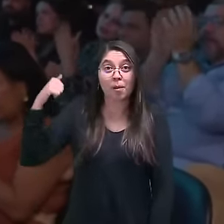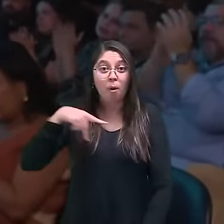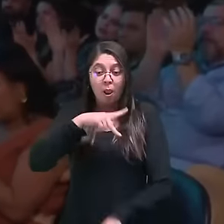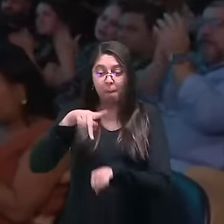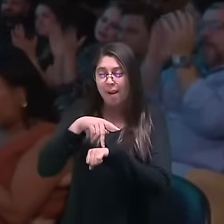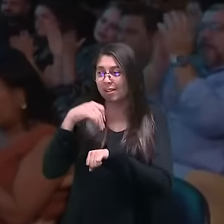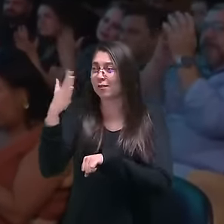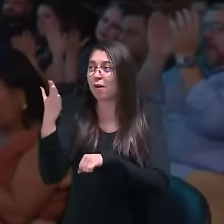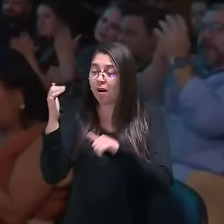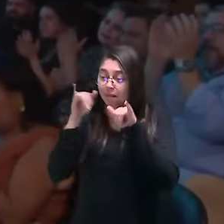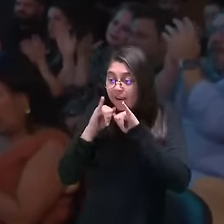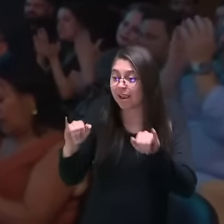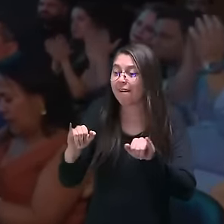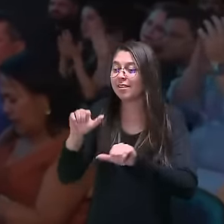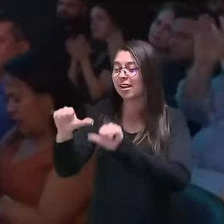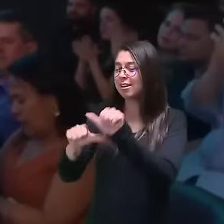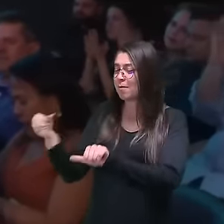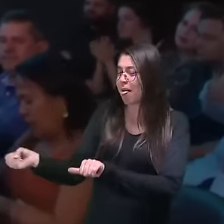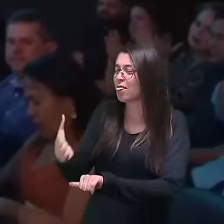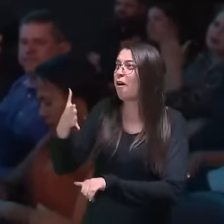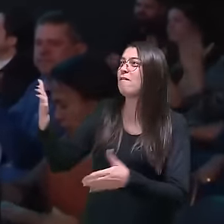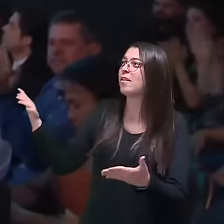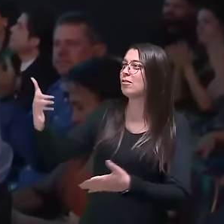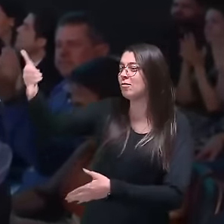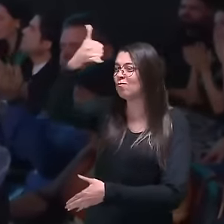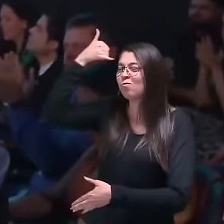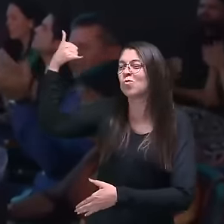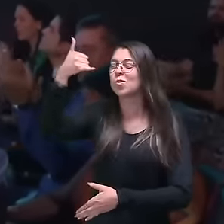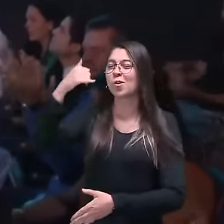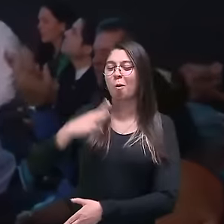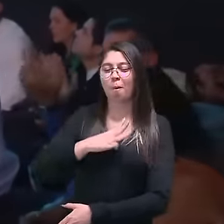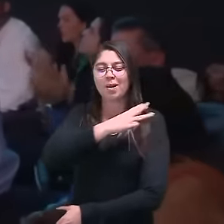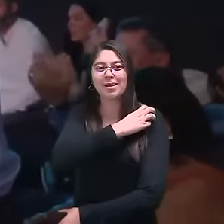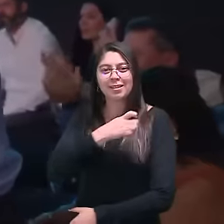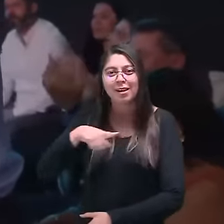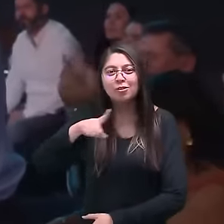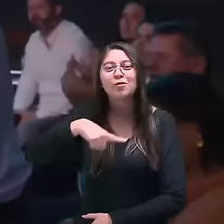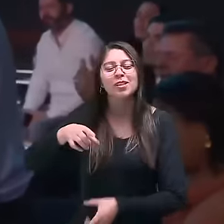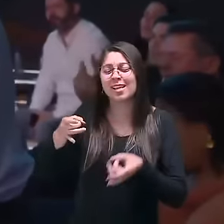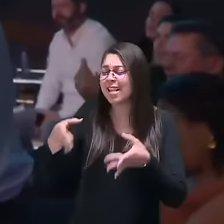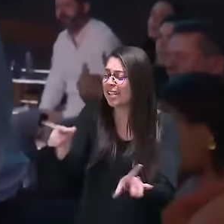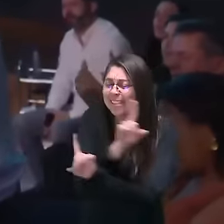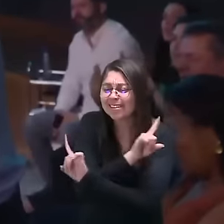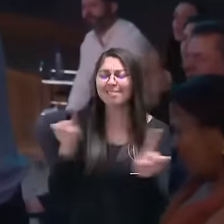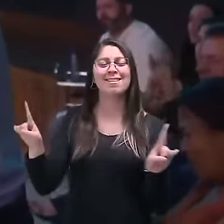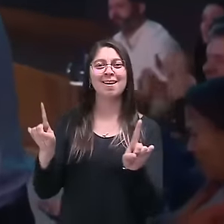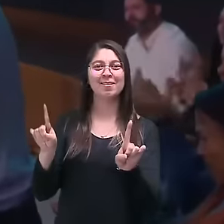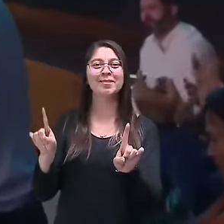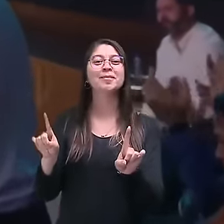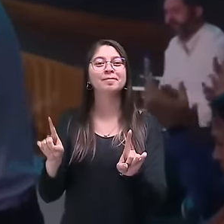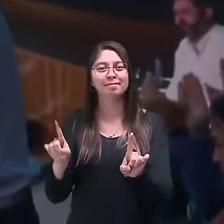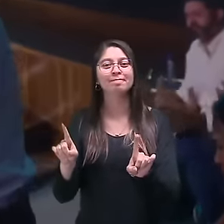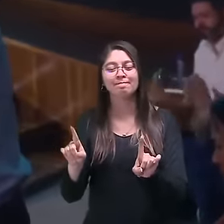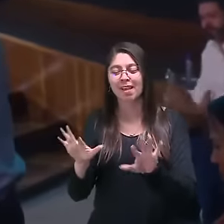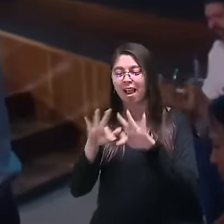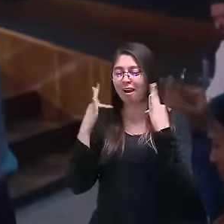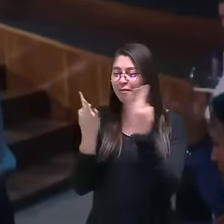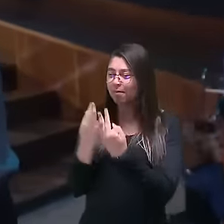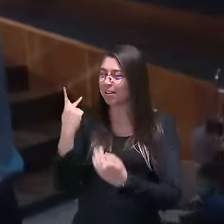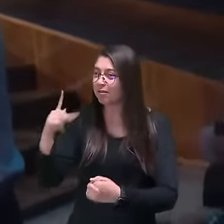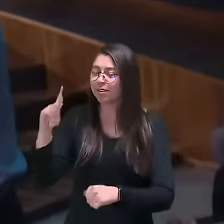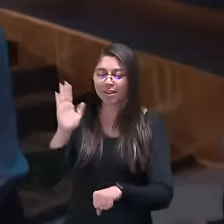desista. Deus está reverdecendo seu ministério. Não desista. Tua família pertence